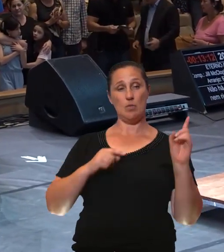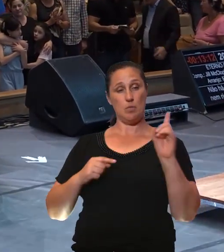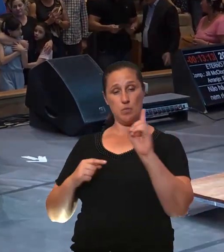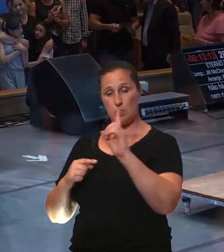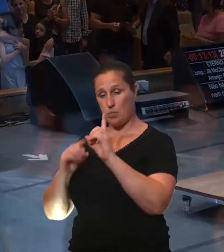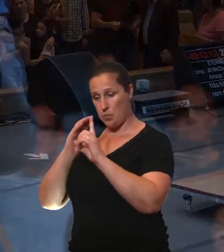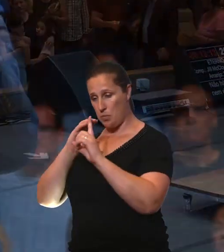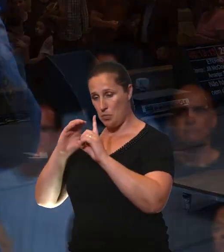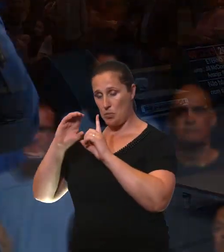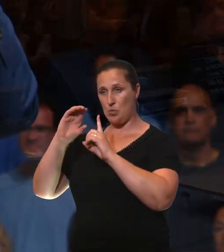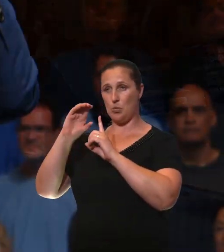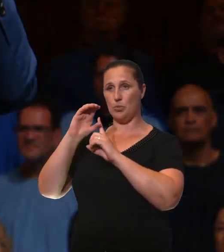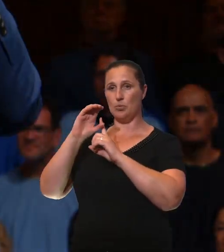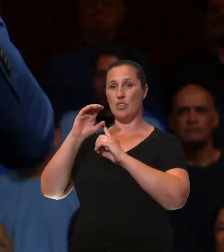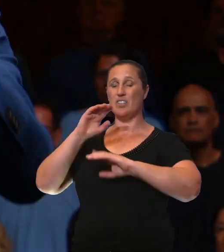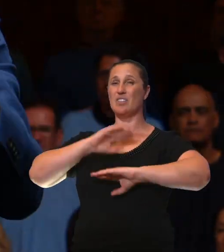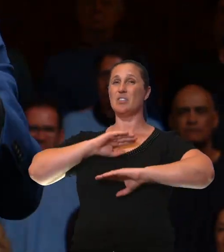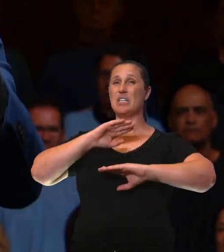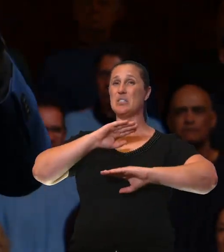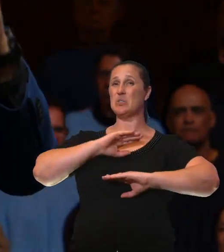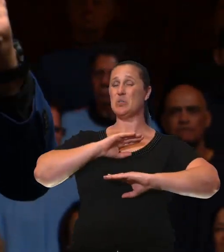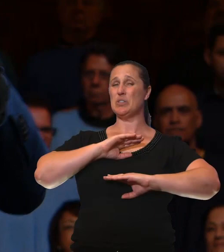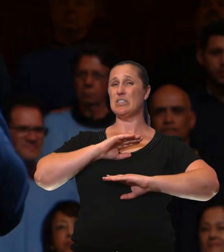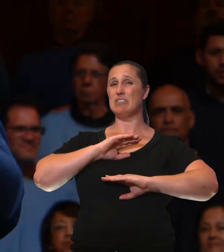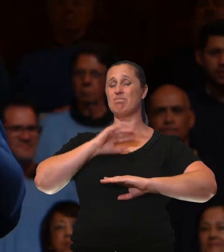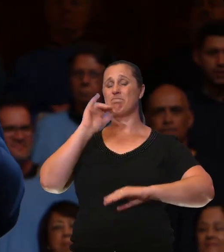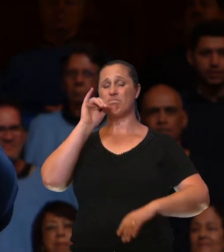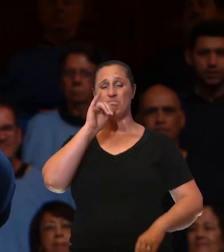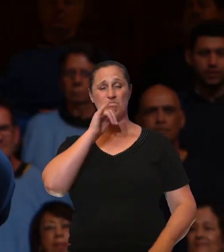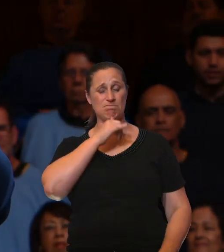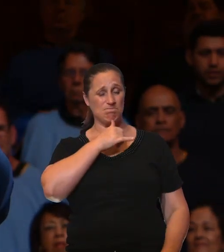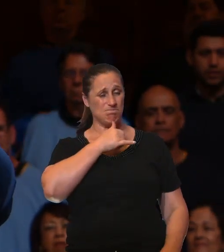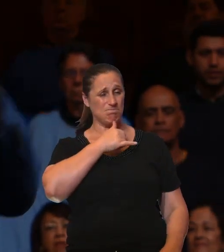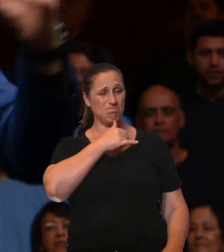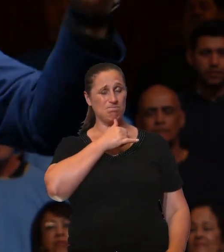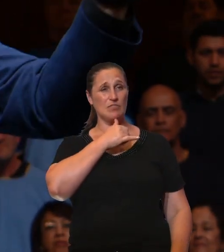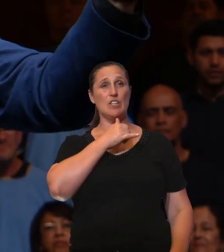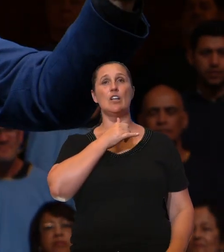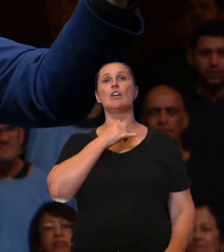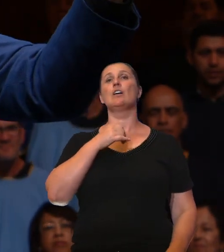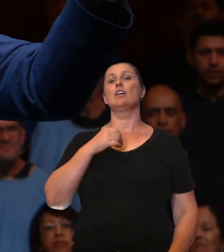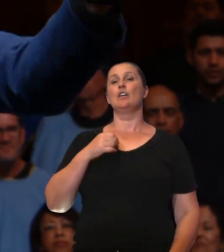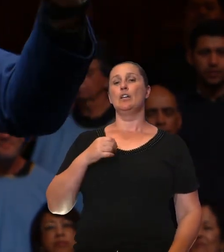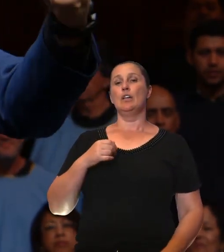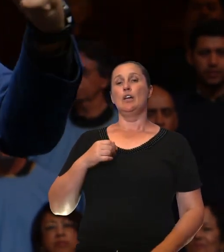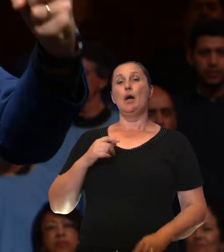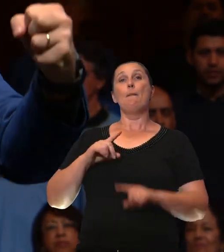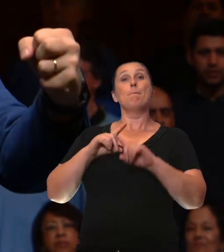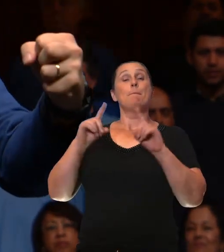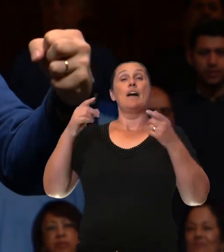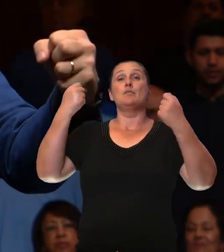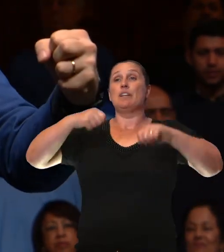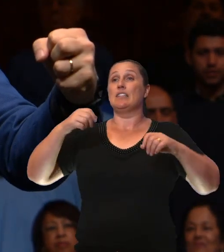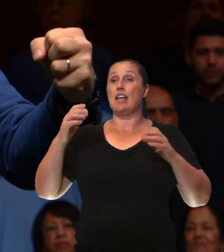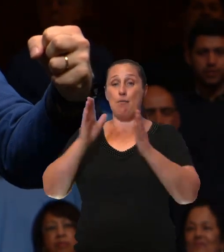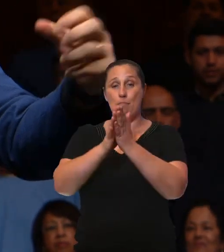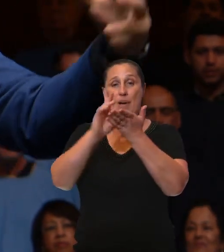e as situações estão fazendo você desacreditar. Eu abracei a palavra de